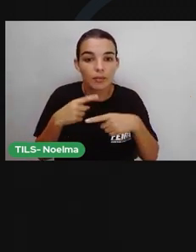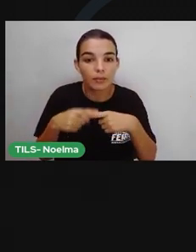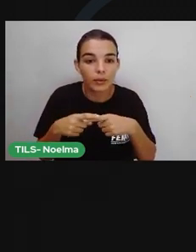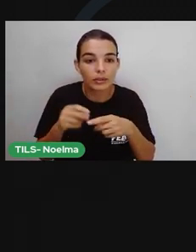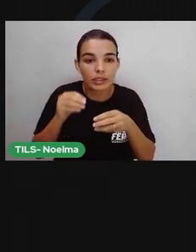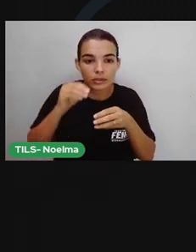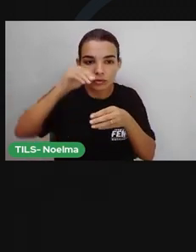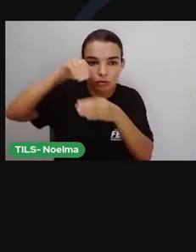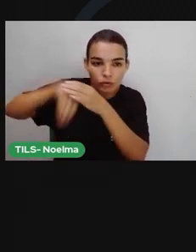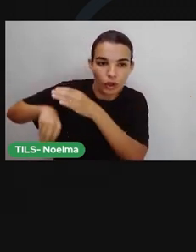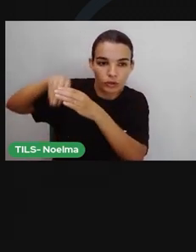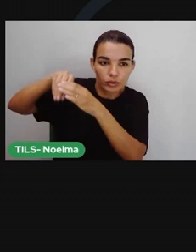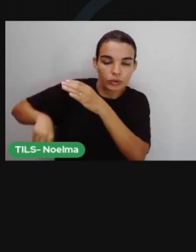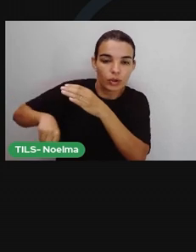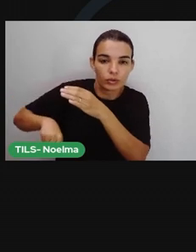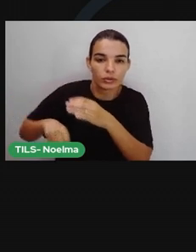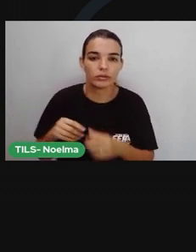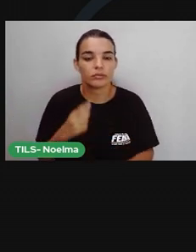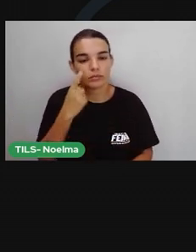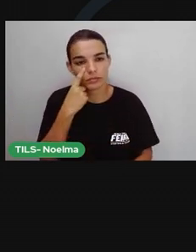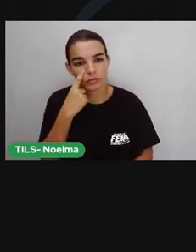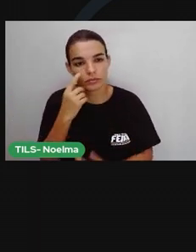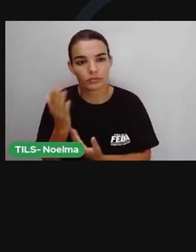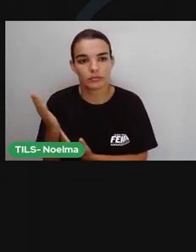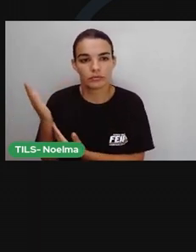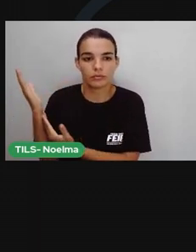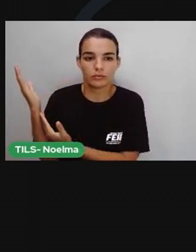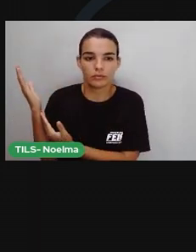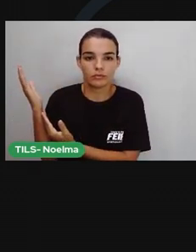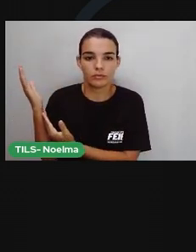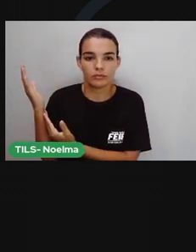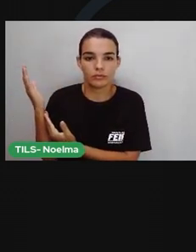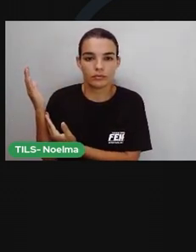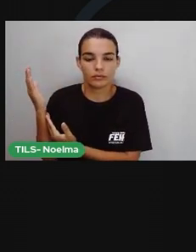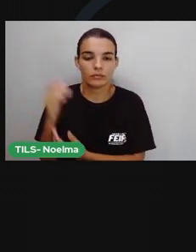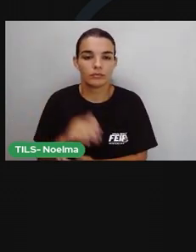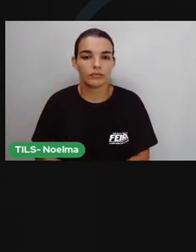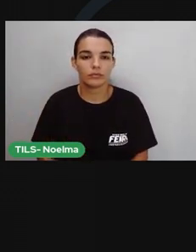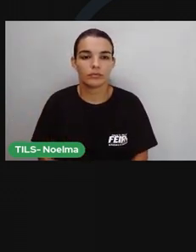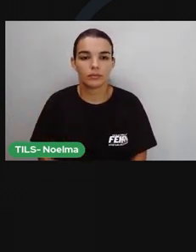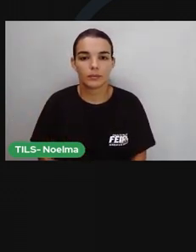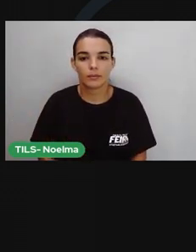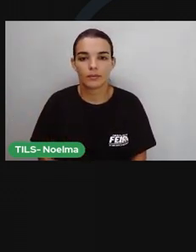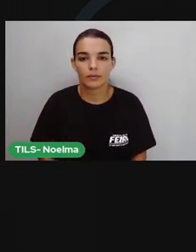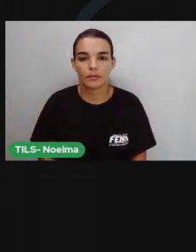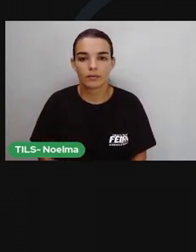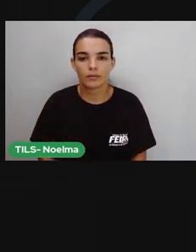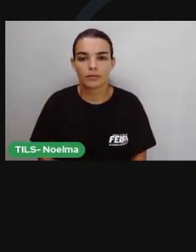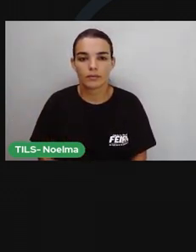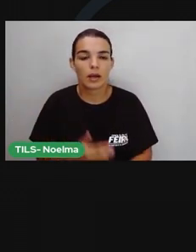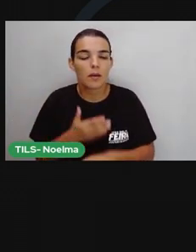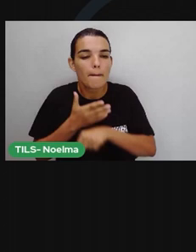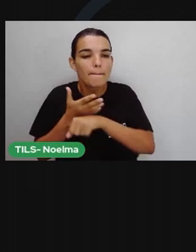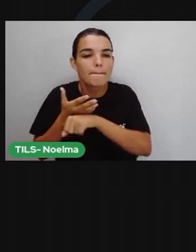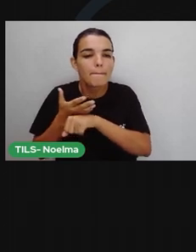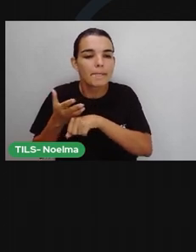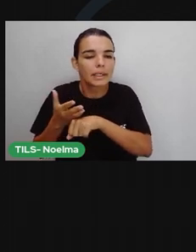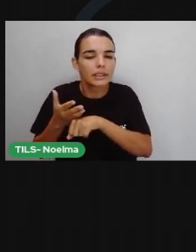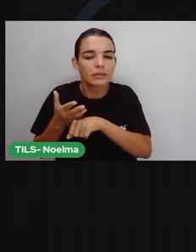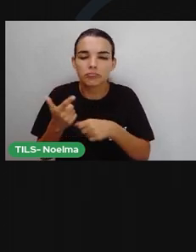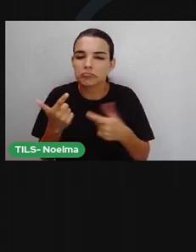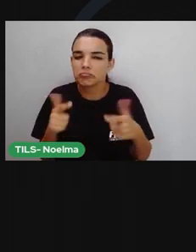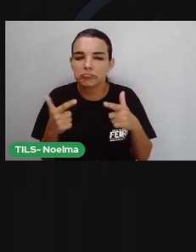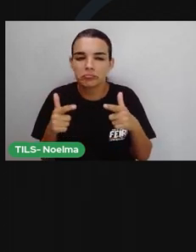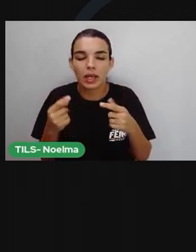retirado da forma, mas o processo de branqueamento não agia por igual nas formas. De tal modo que o açúcar era